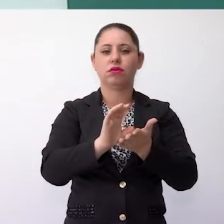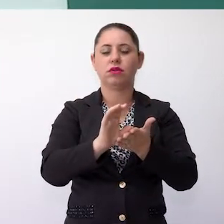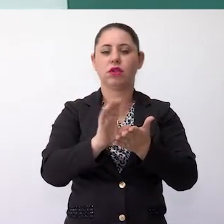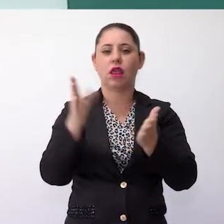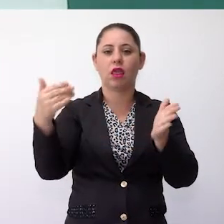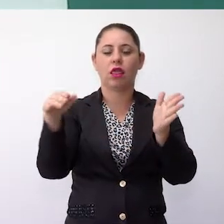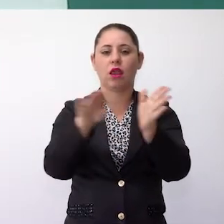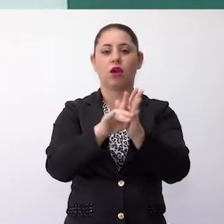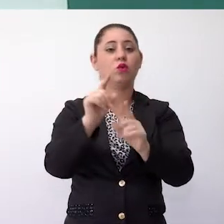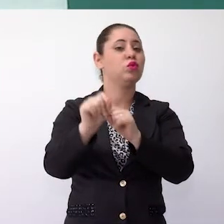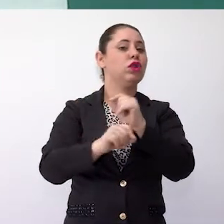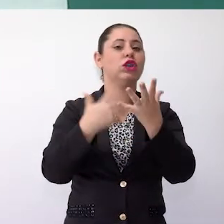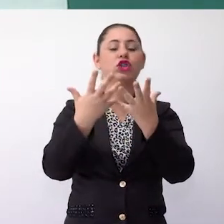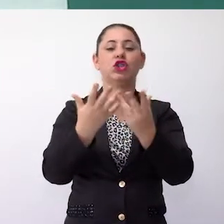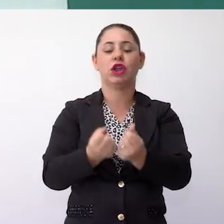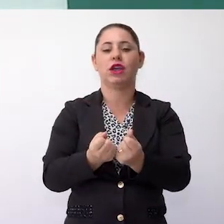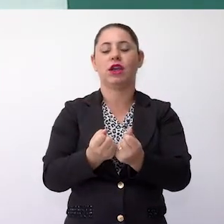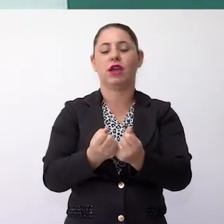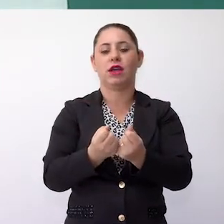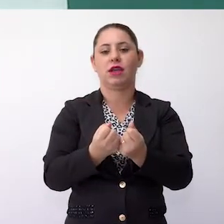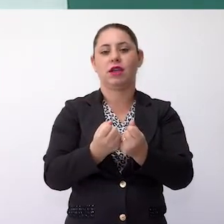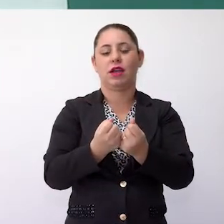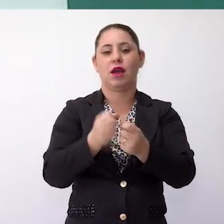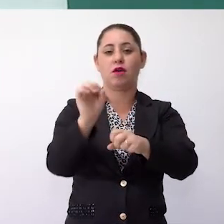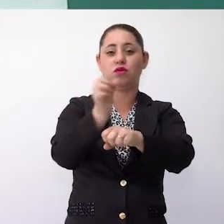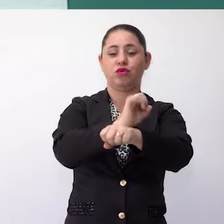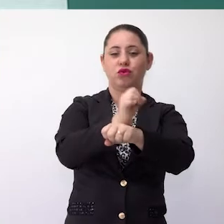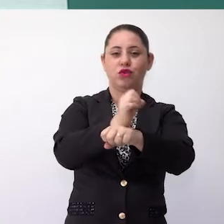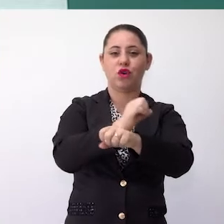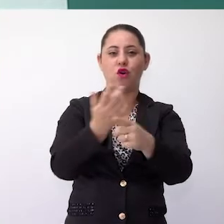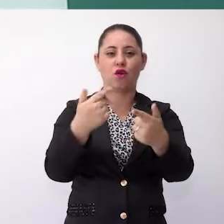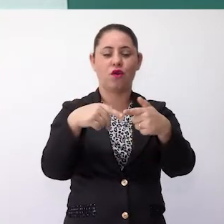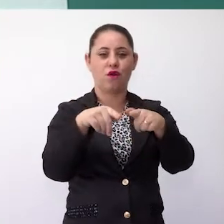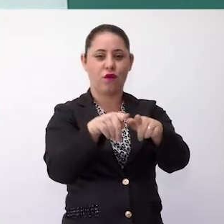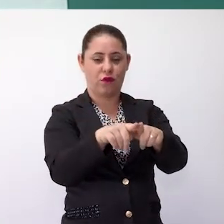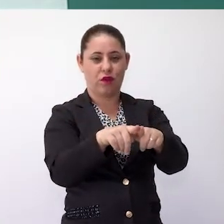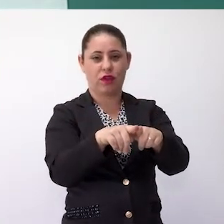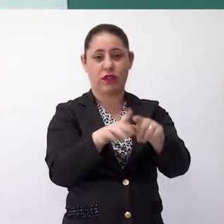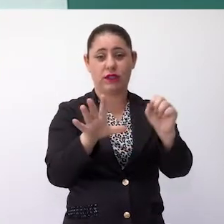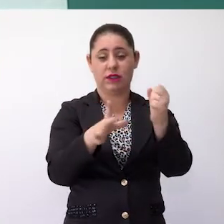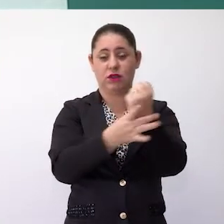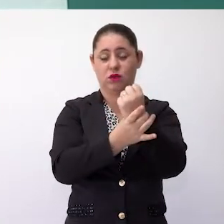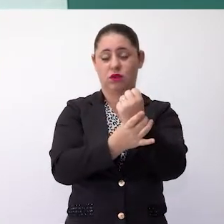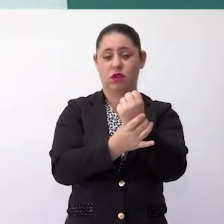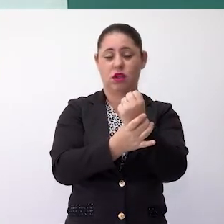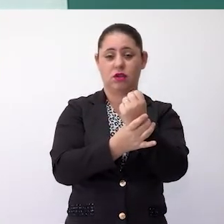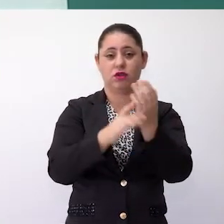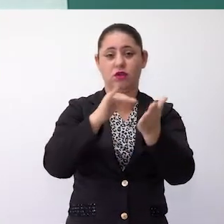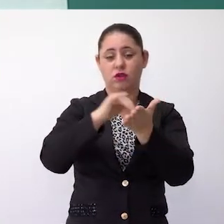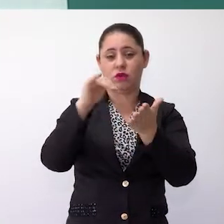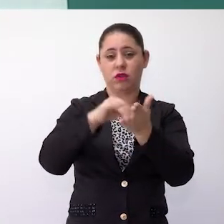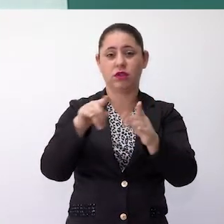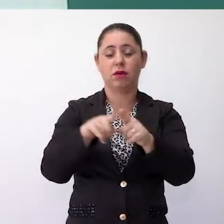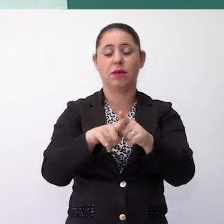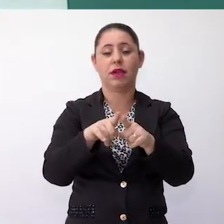de viaturas oriundas de um convênio da nossa Secretaria de Segurança com o SENAD, que é a Secretaria Nacional Antidrogas,